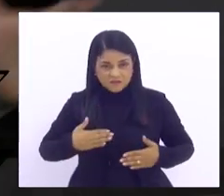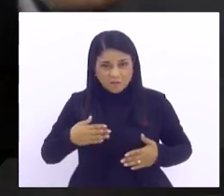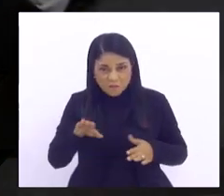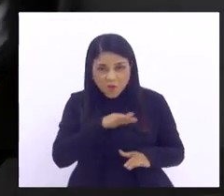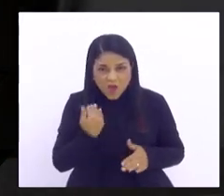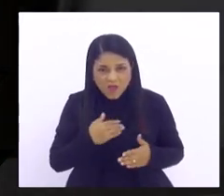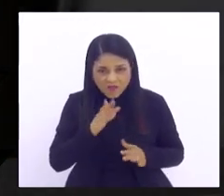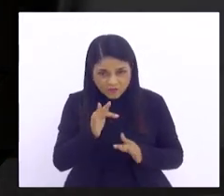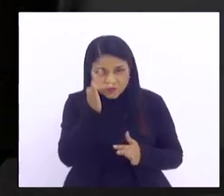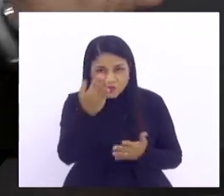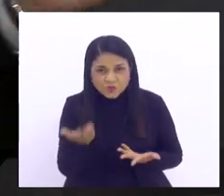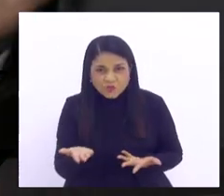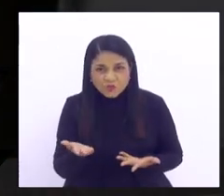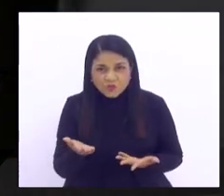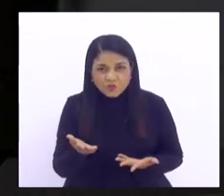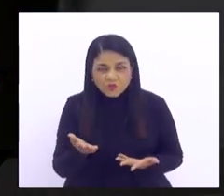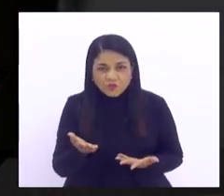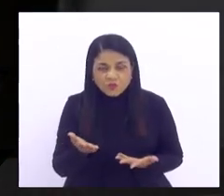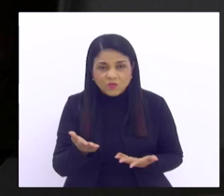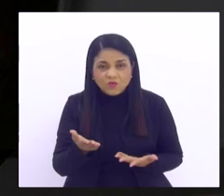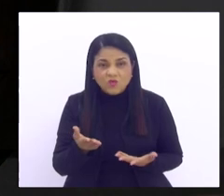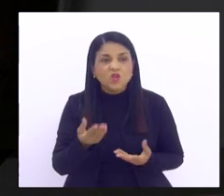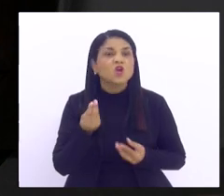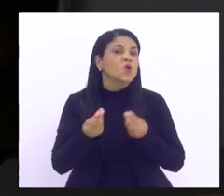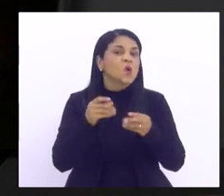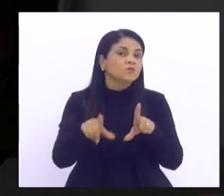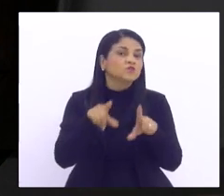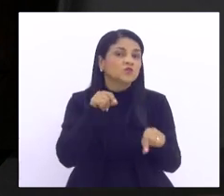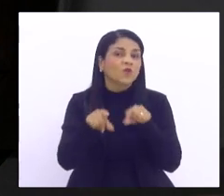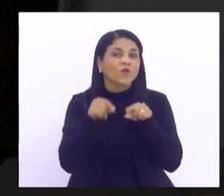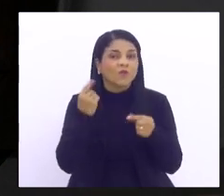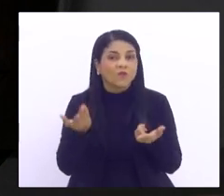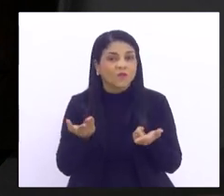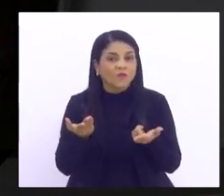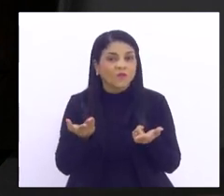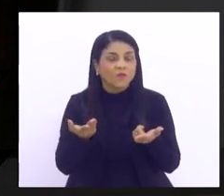E aí, como é que a gente faz essa escolha?